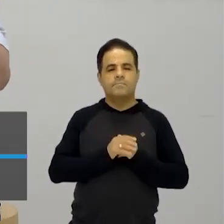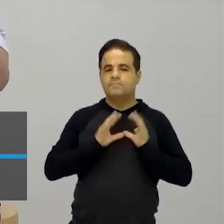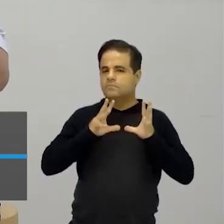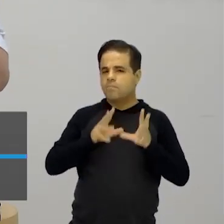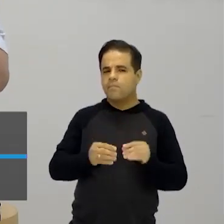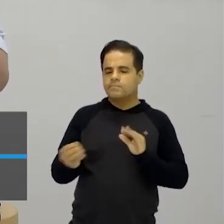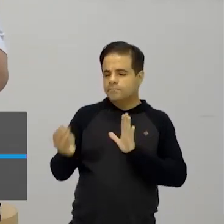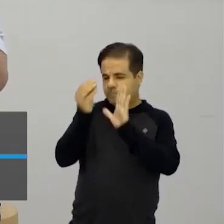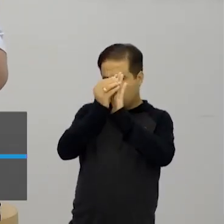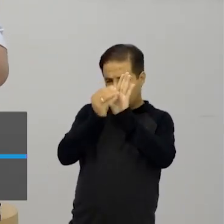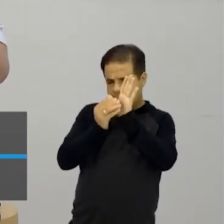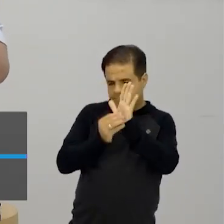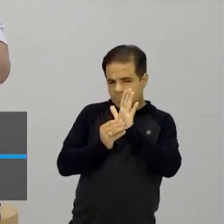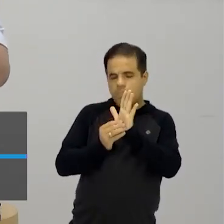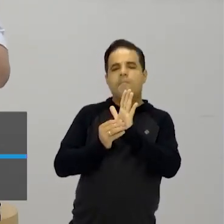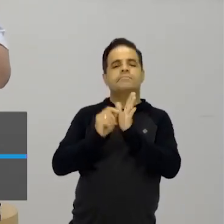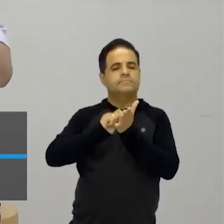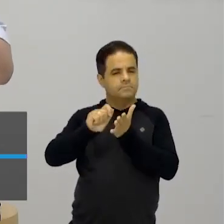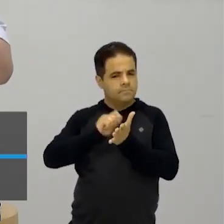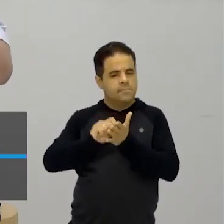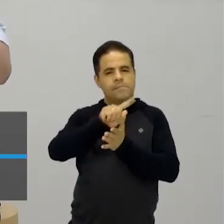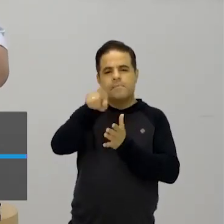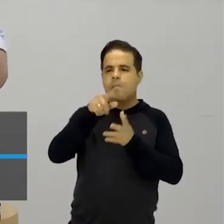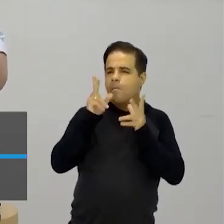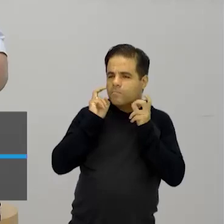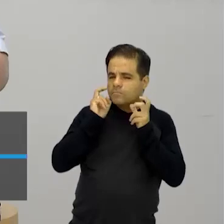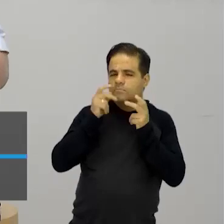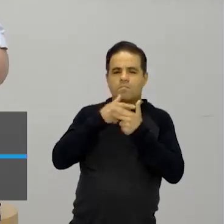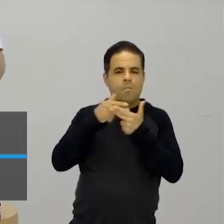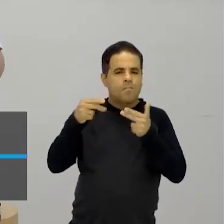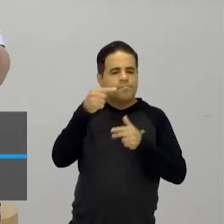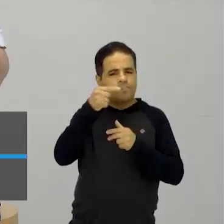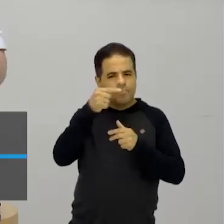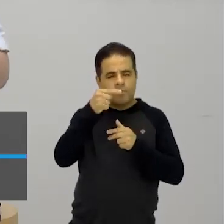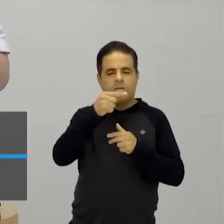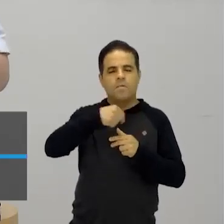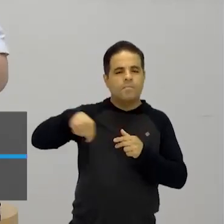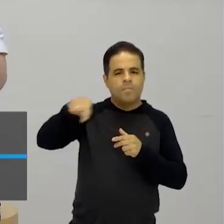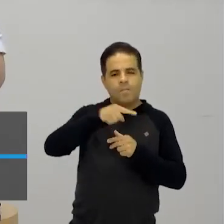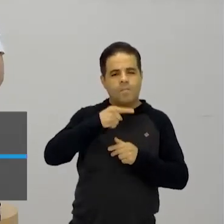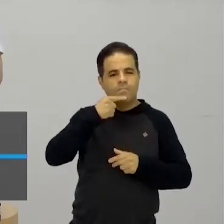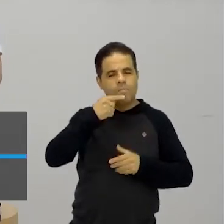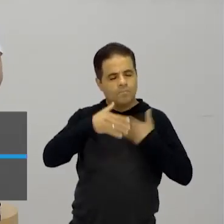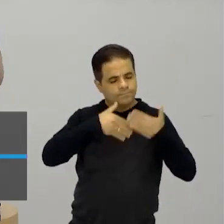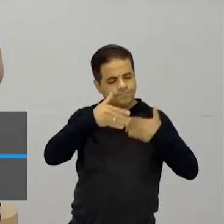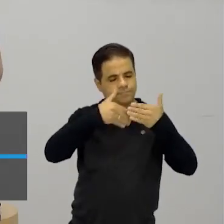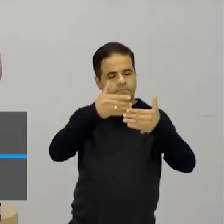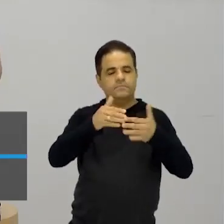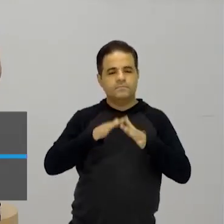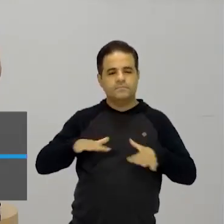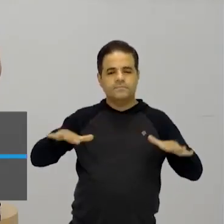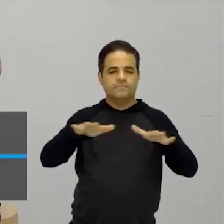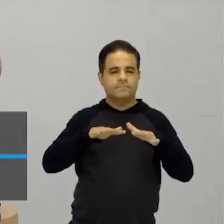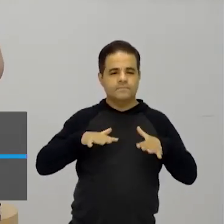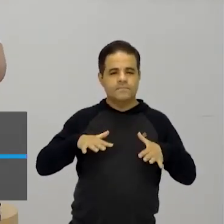Tudo que vocês forem escrever agora, vocês vão perceber que são coisas negativas, porque a gente está falando das consequências de